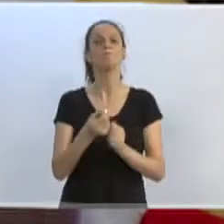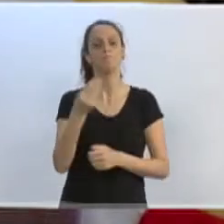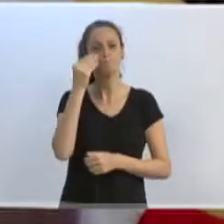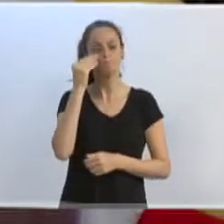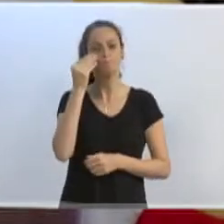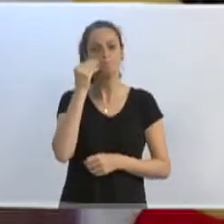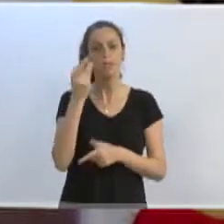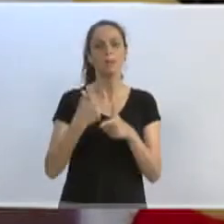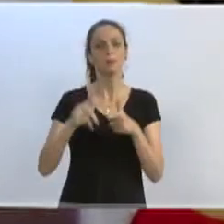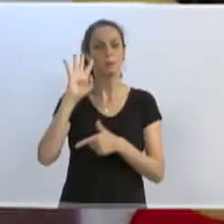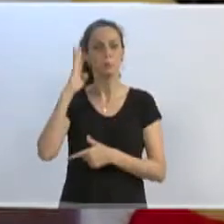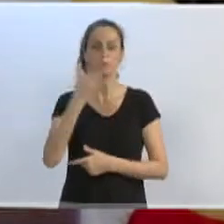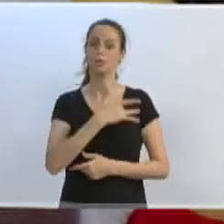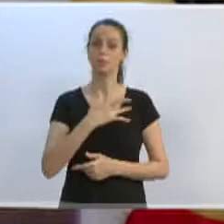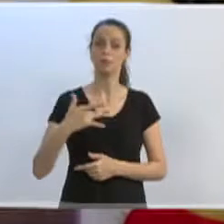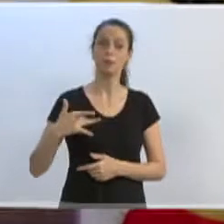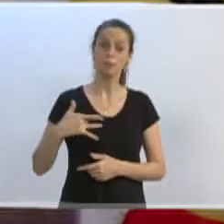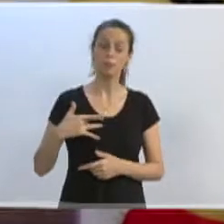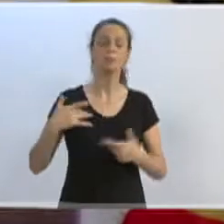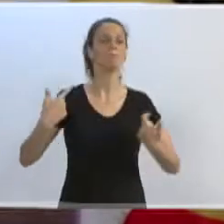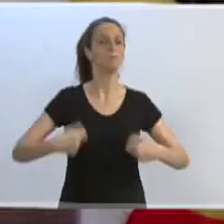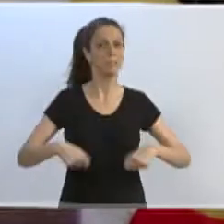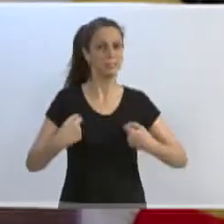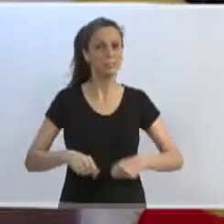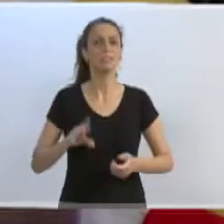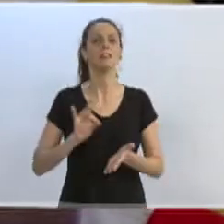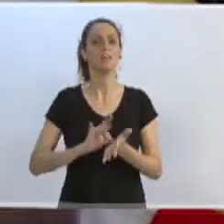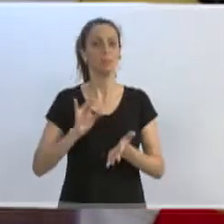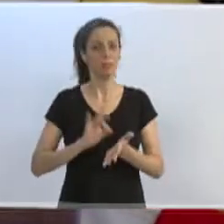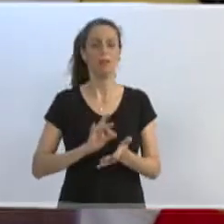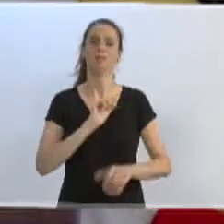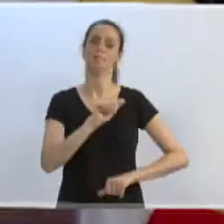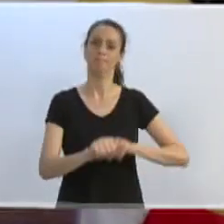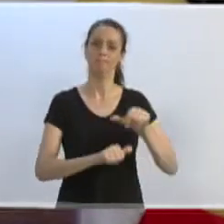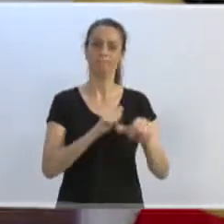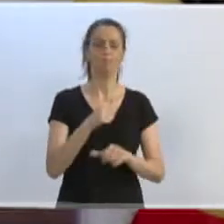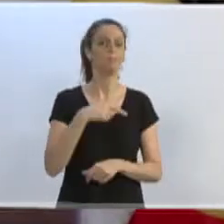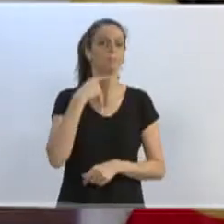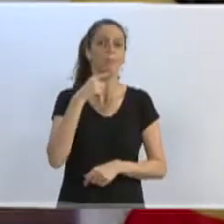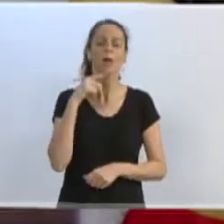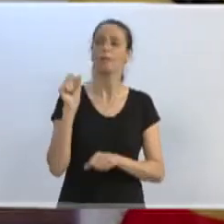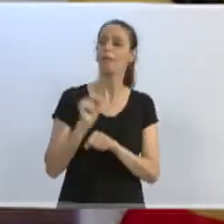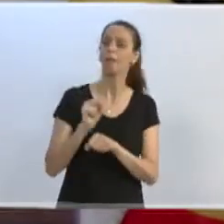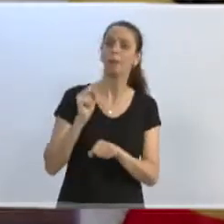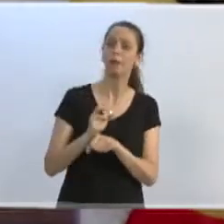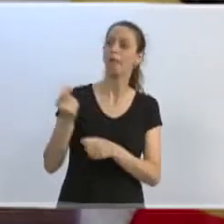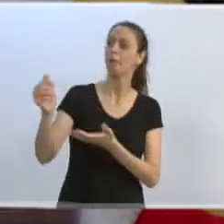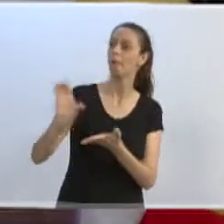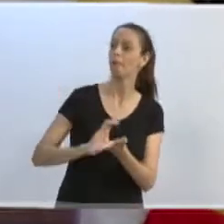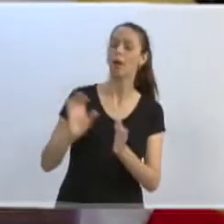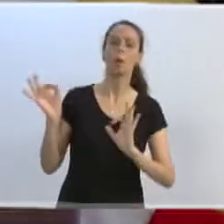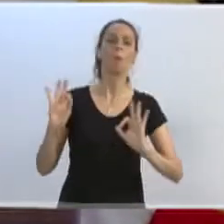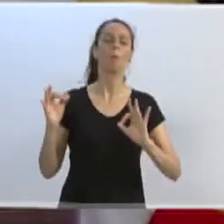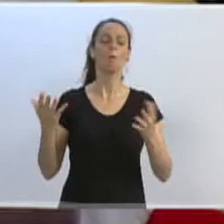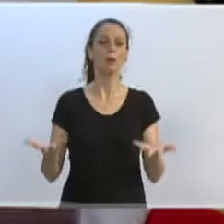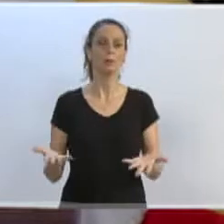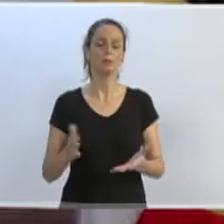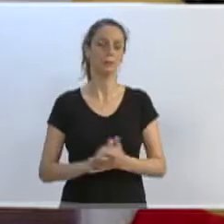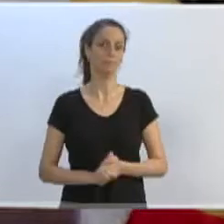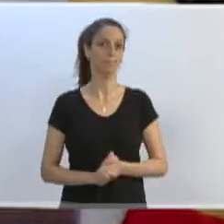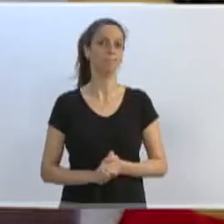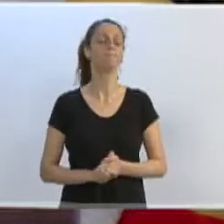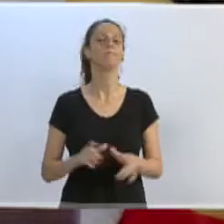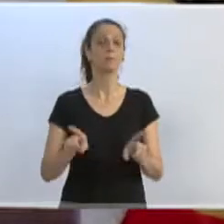à saúde eu acho que não pode não pode ficar à mercê é de repasses que não chega em nossa cidade e olha que o